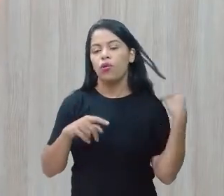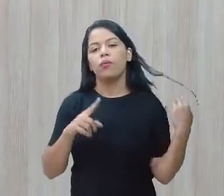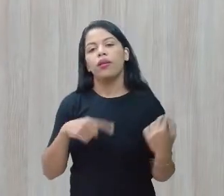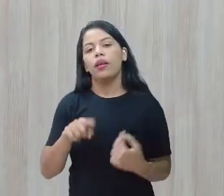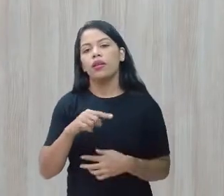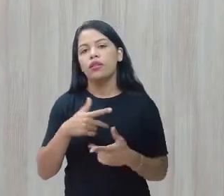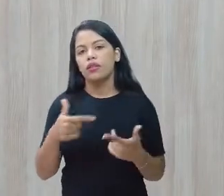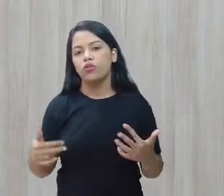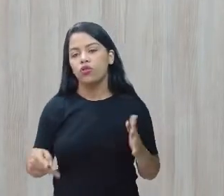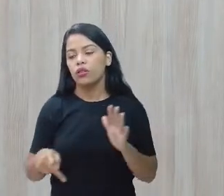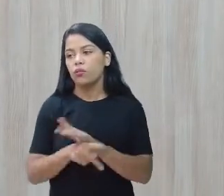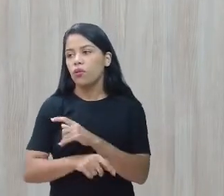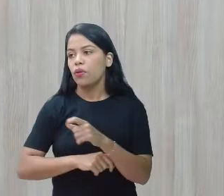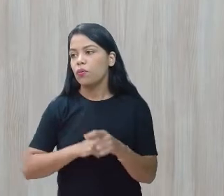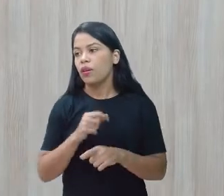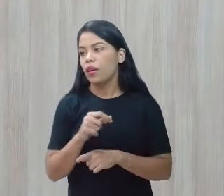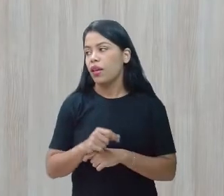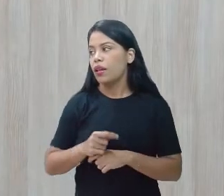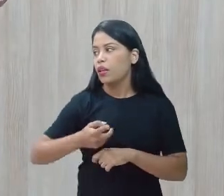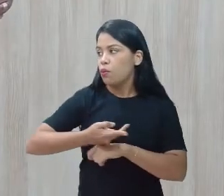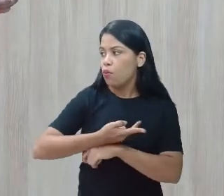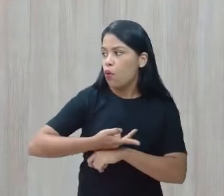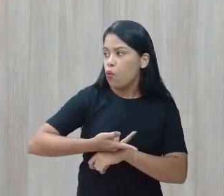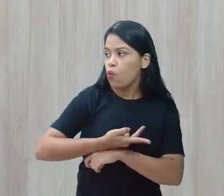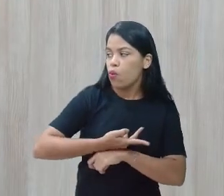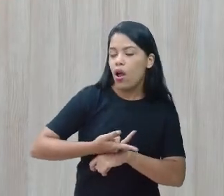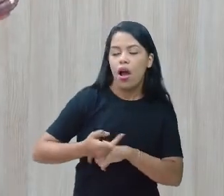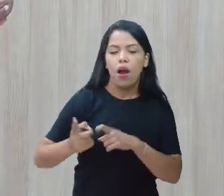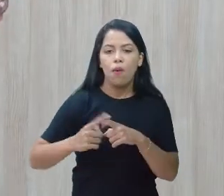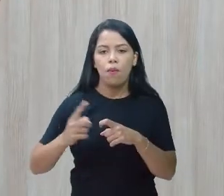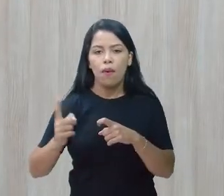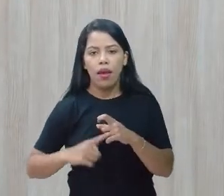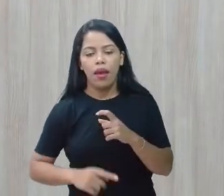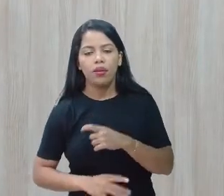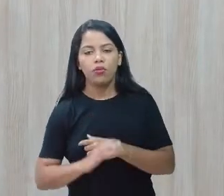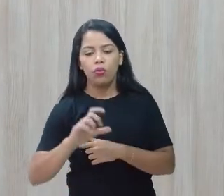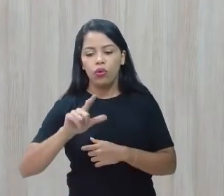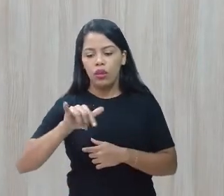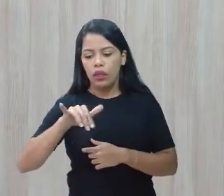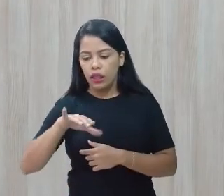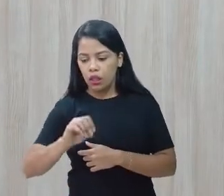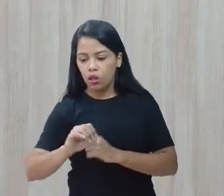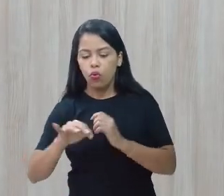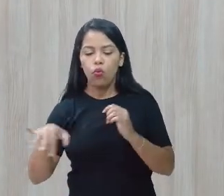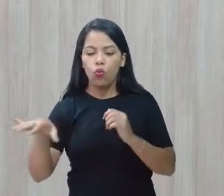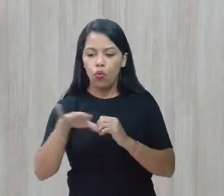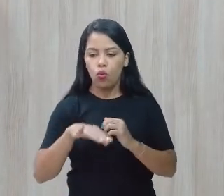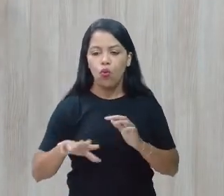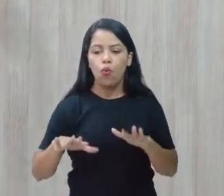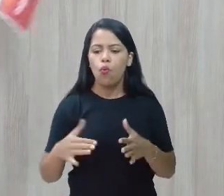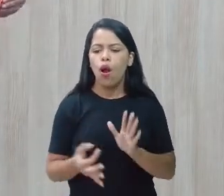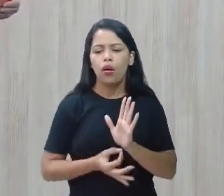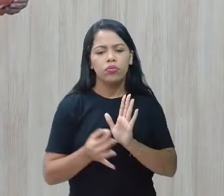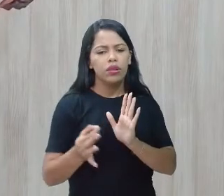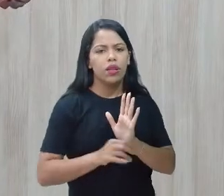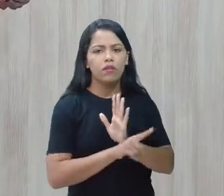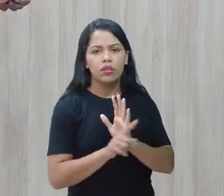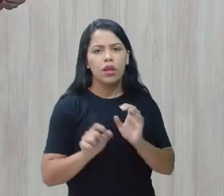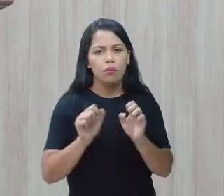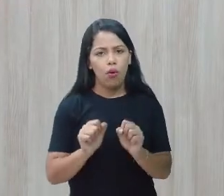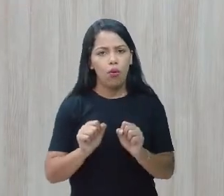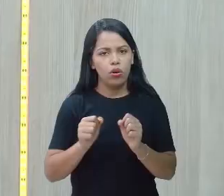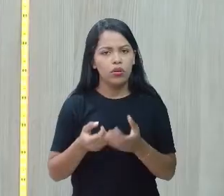essa questão aí de procurar um médico, de procurar um clínico geral, Que dica você pode dar e como é que está esse